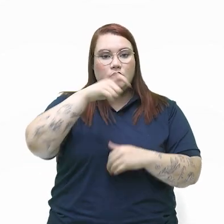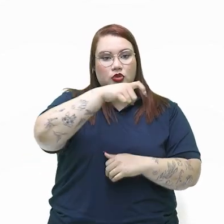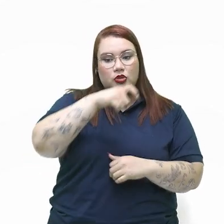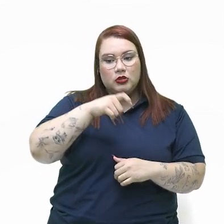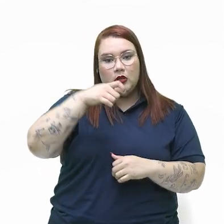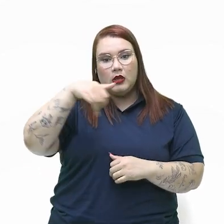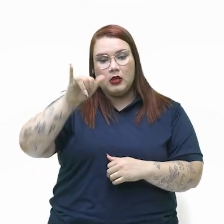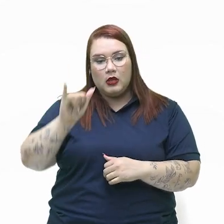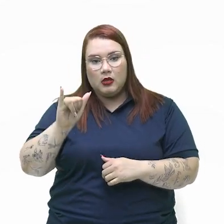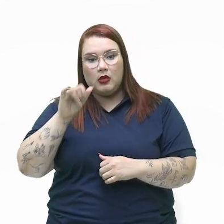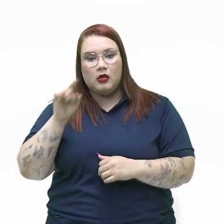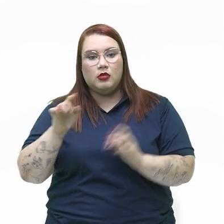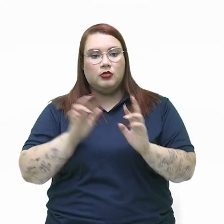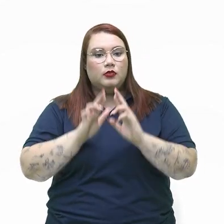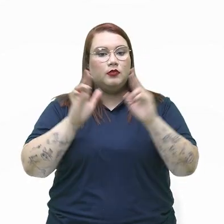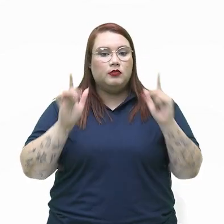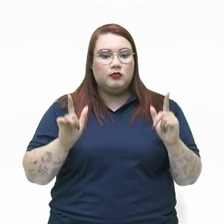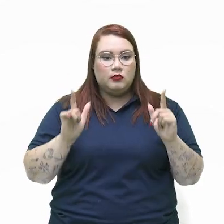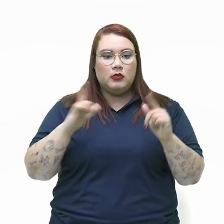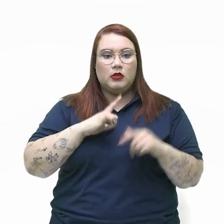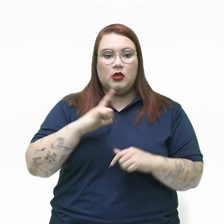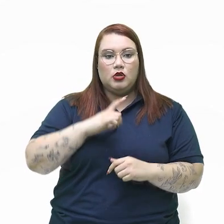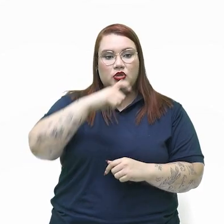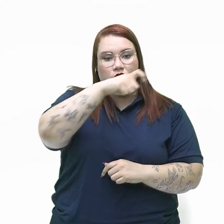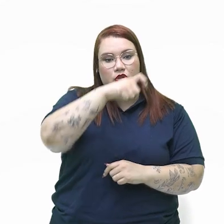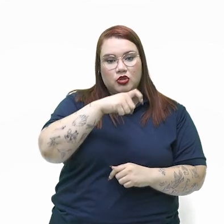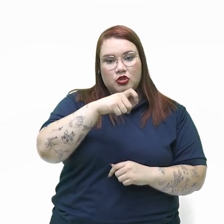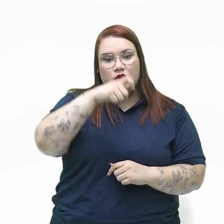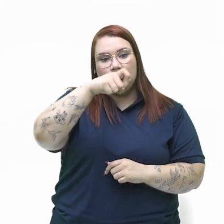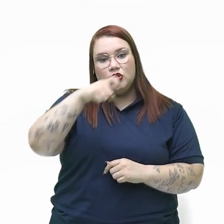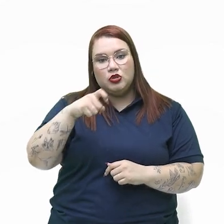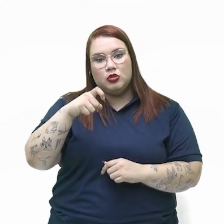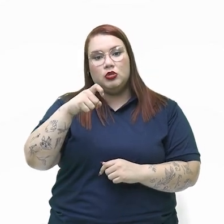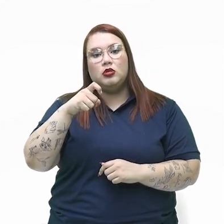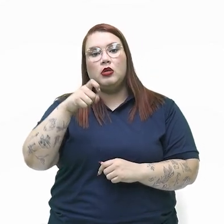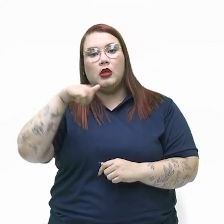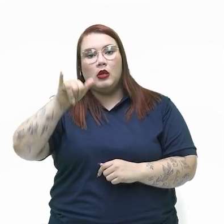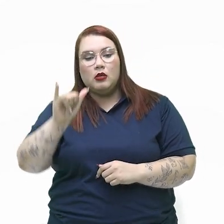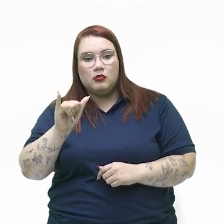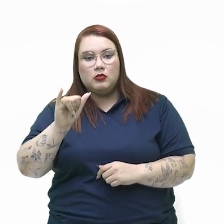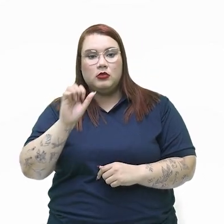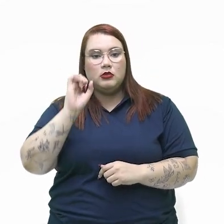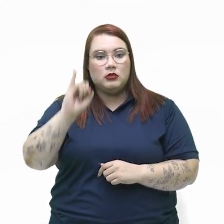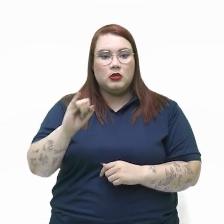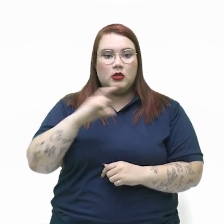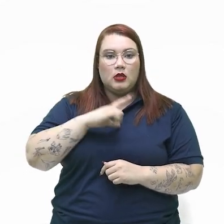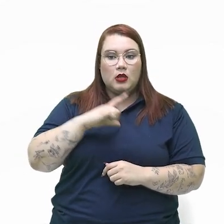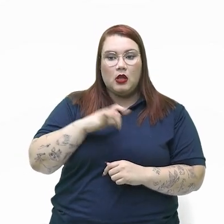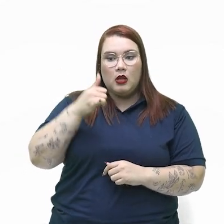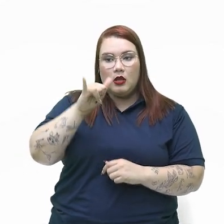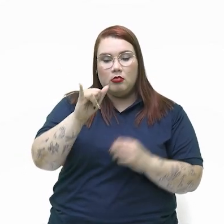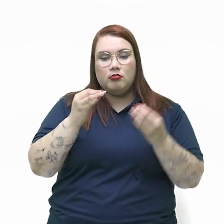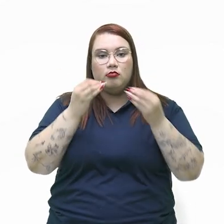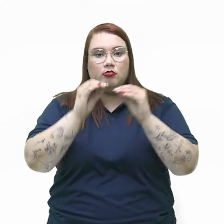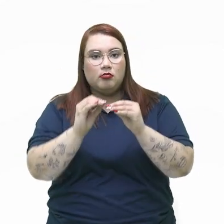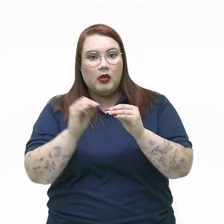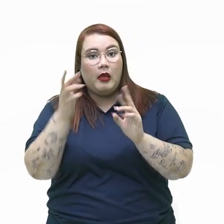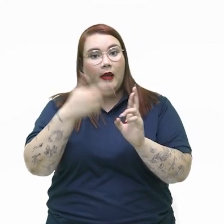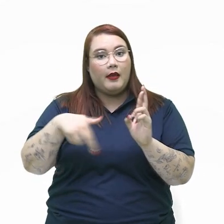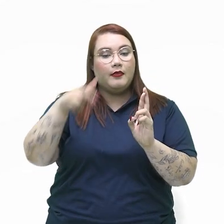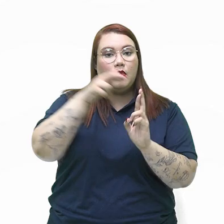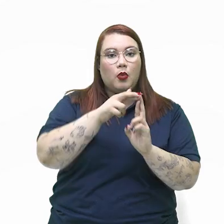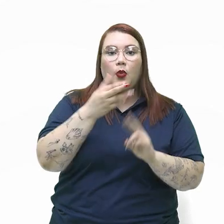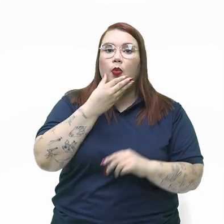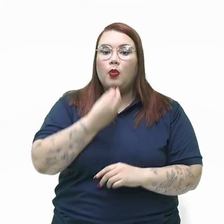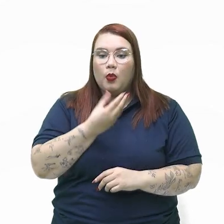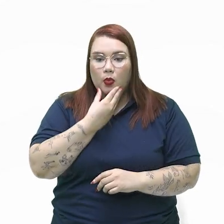Y. Nesse caso, vamos ter 2X, né? E se tem a presença de um Y, quer dizer que o indivíduo é do